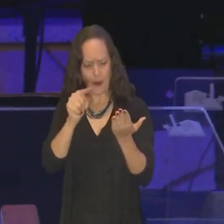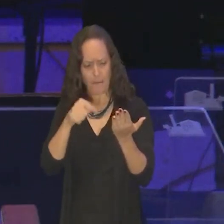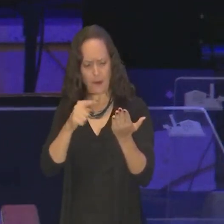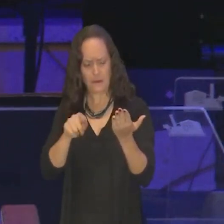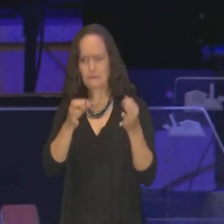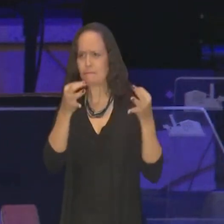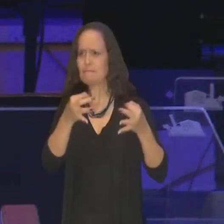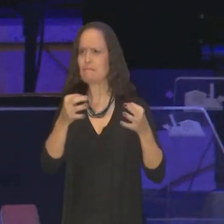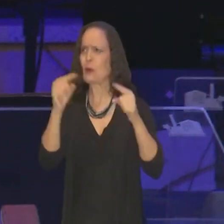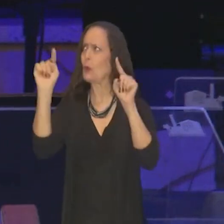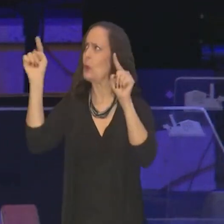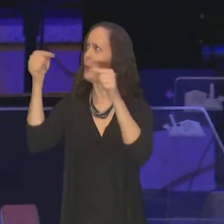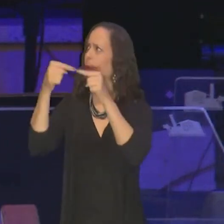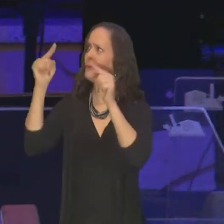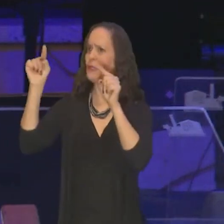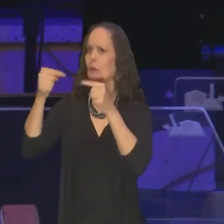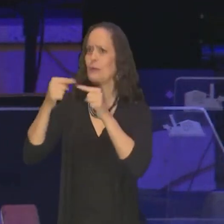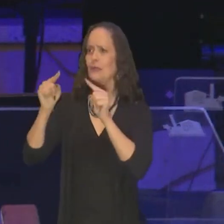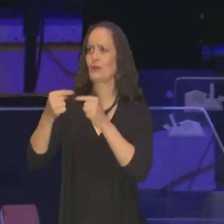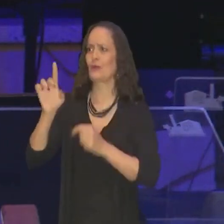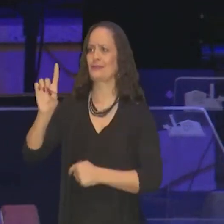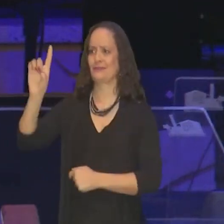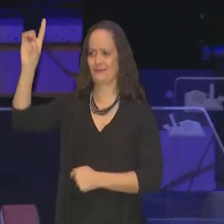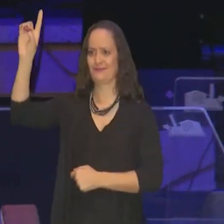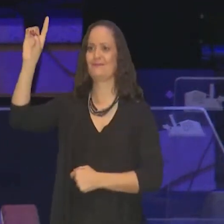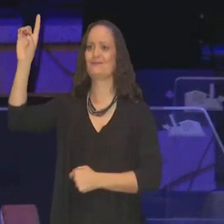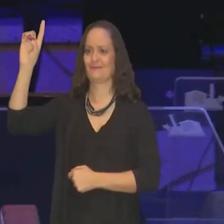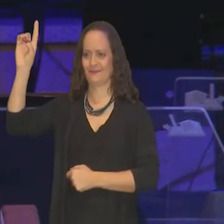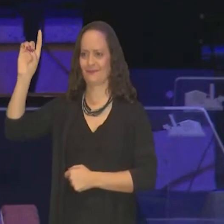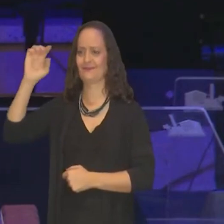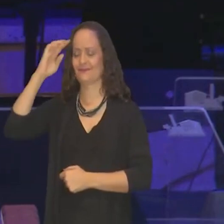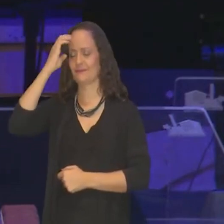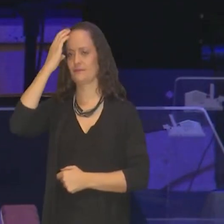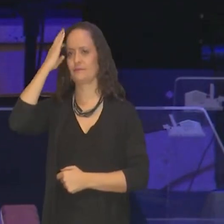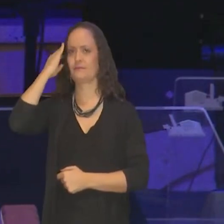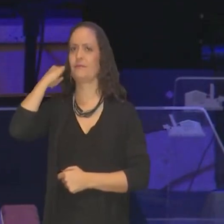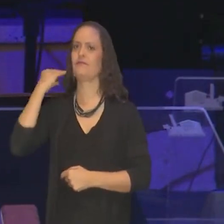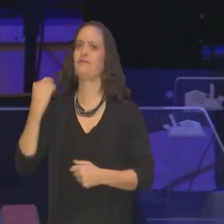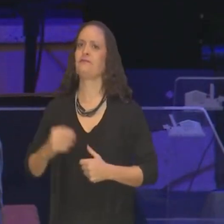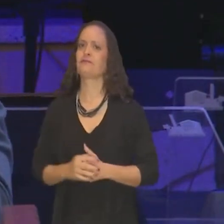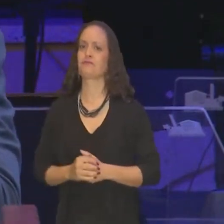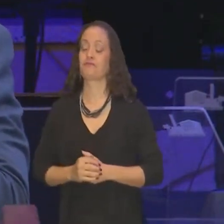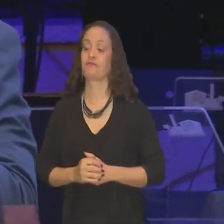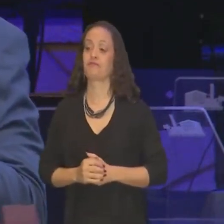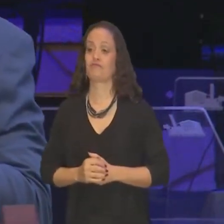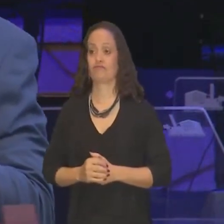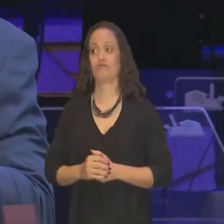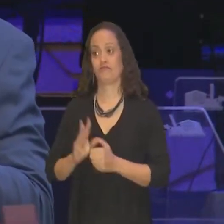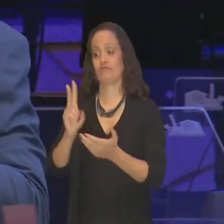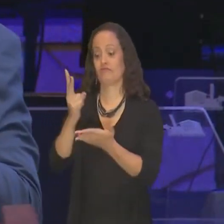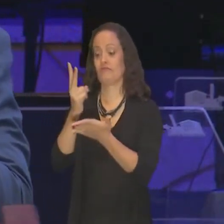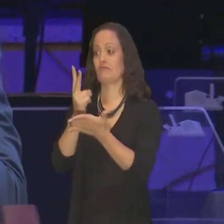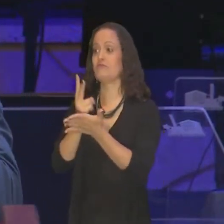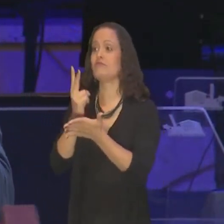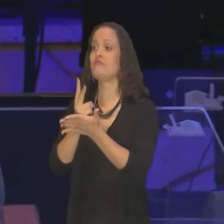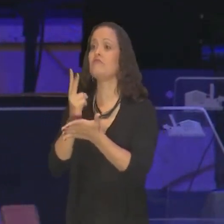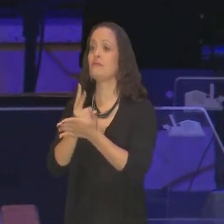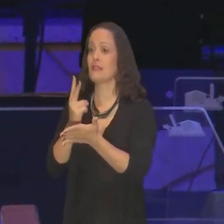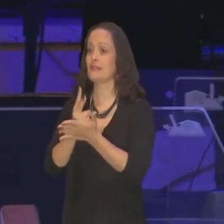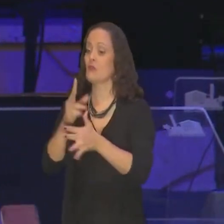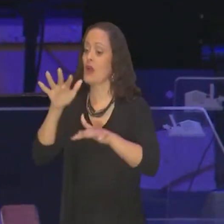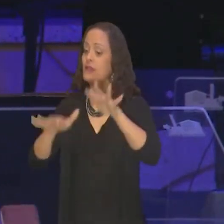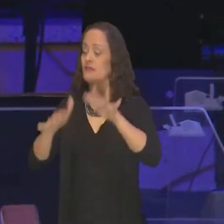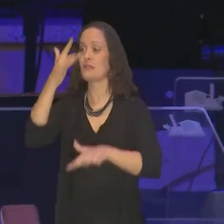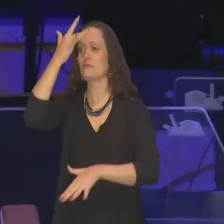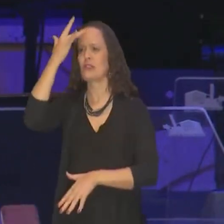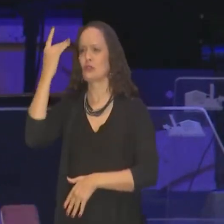concretização, quanto aquelas que nós encontramos na Palavra de Deus. Ainda que algumas pessoas